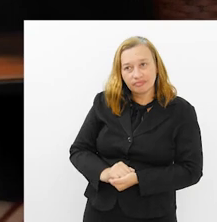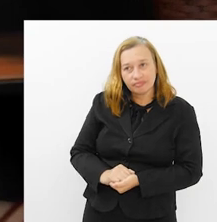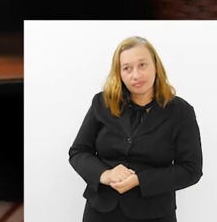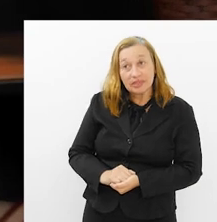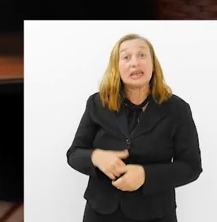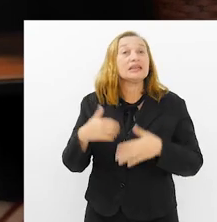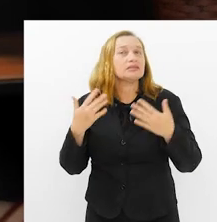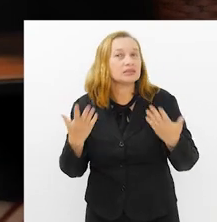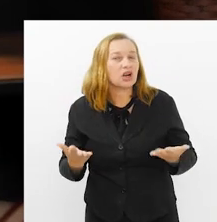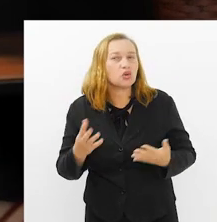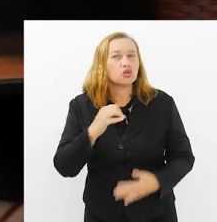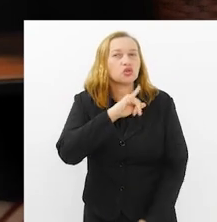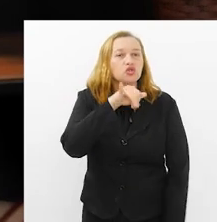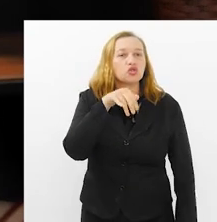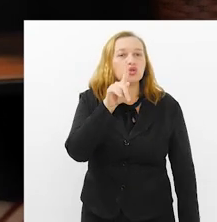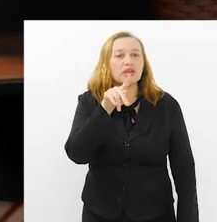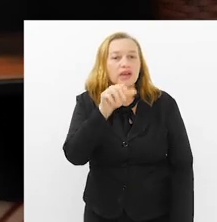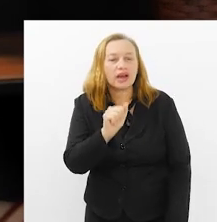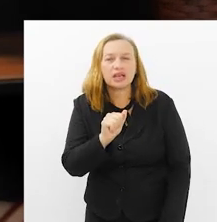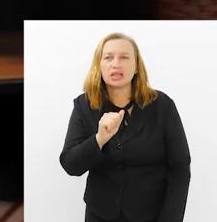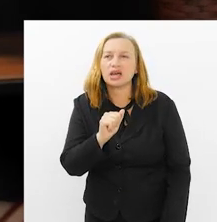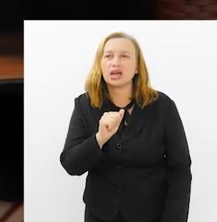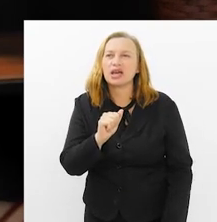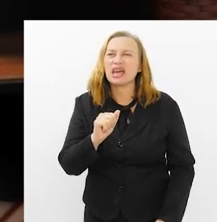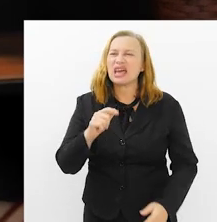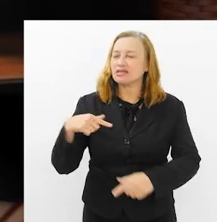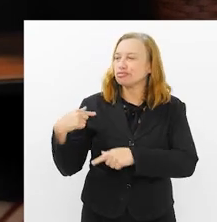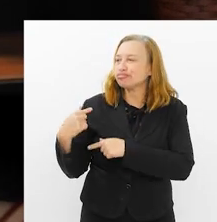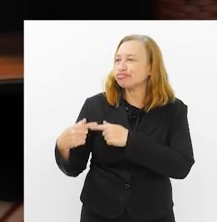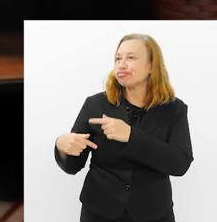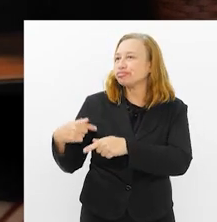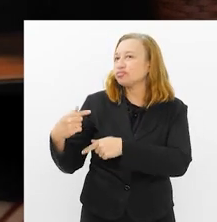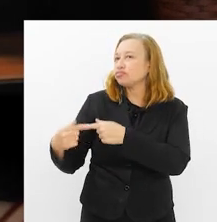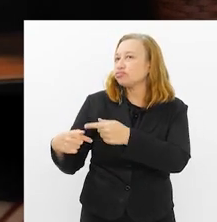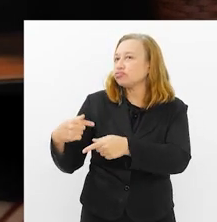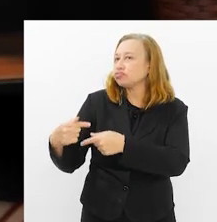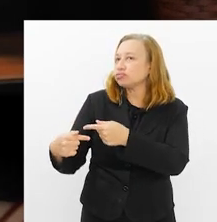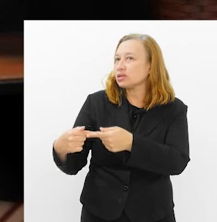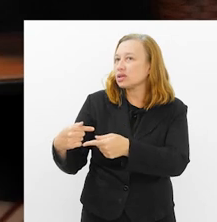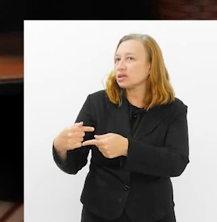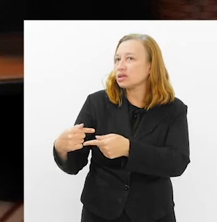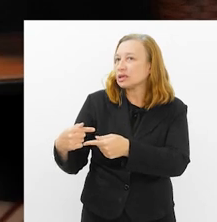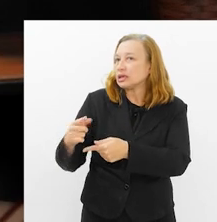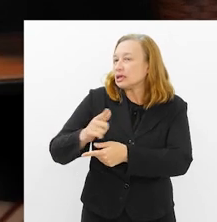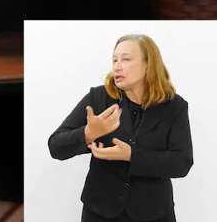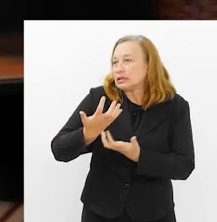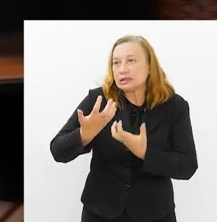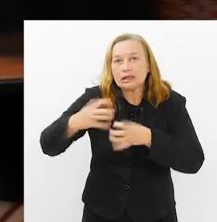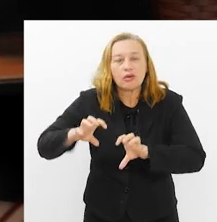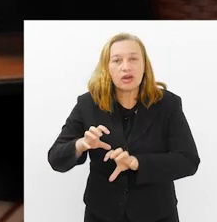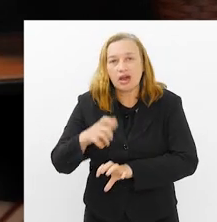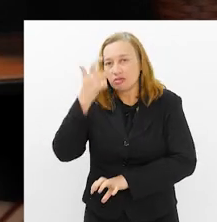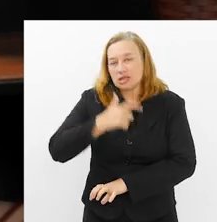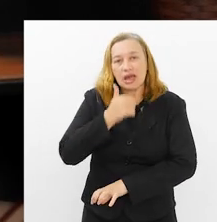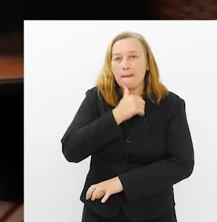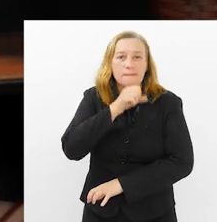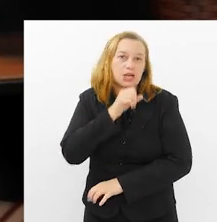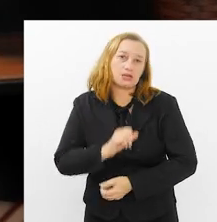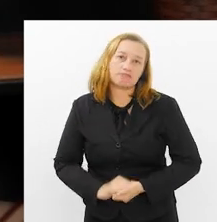cuida? Então, Juliana, o que seria essa geração no